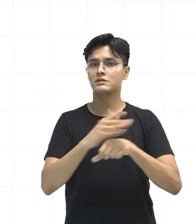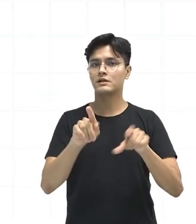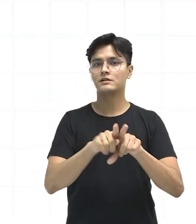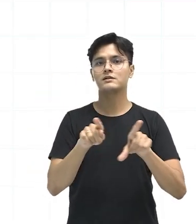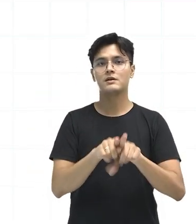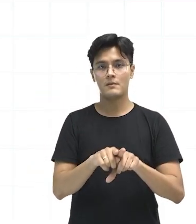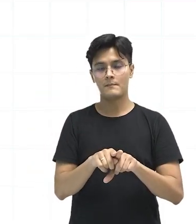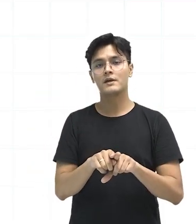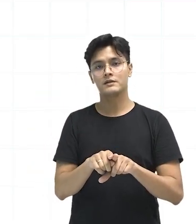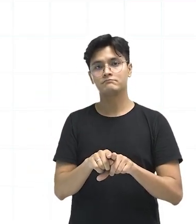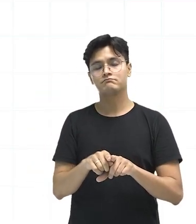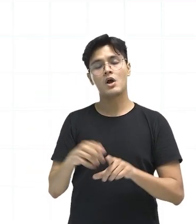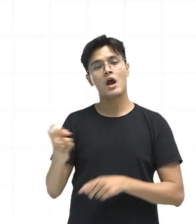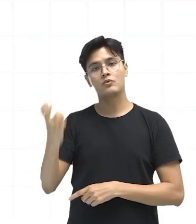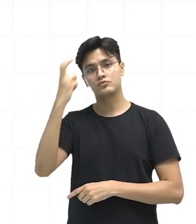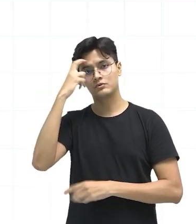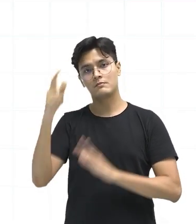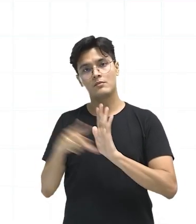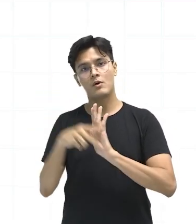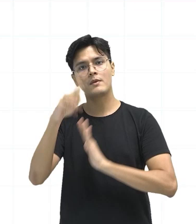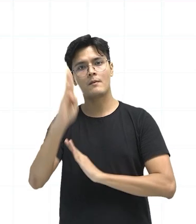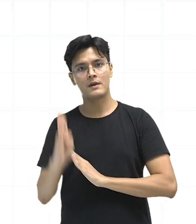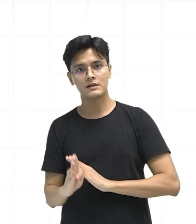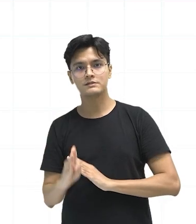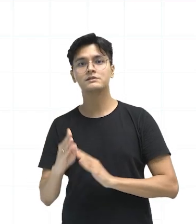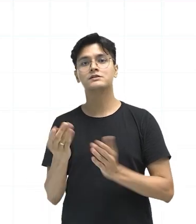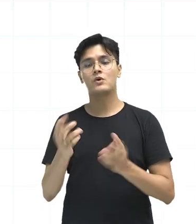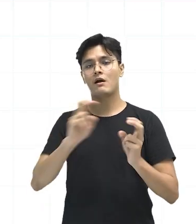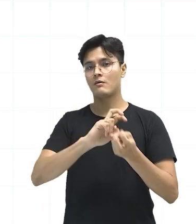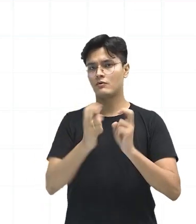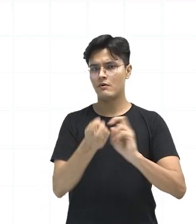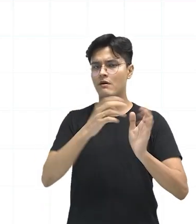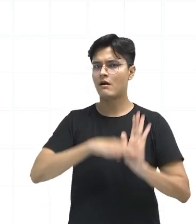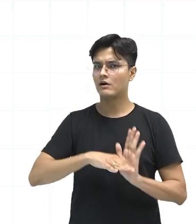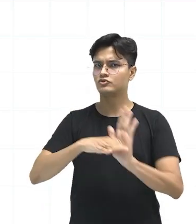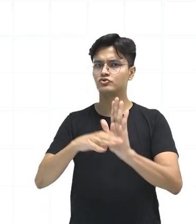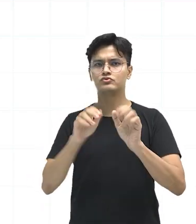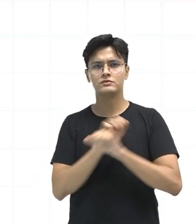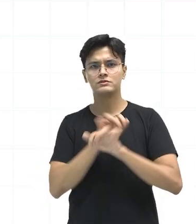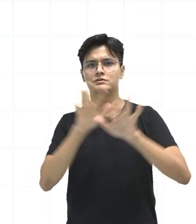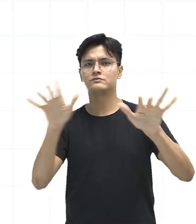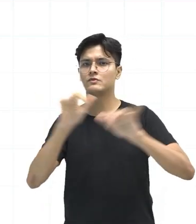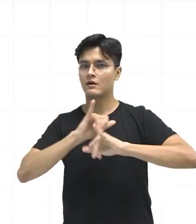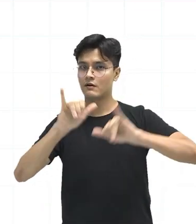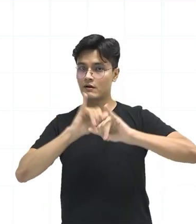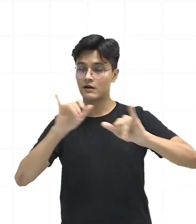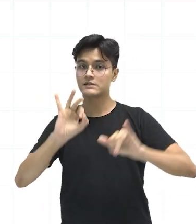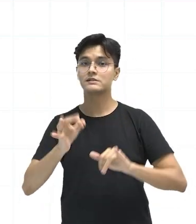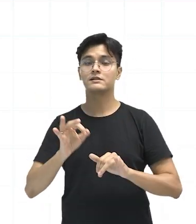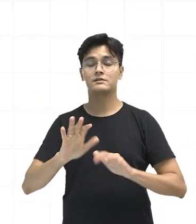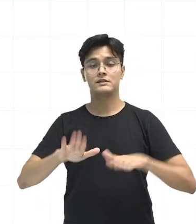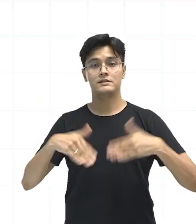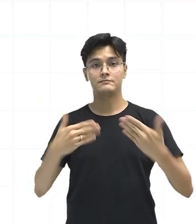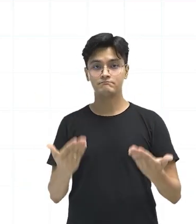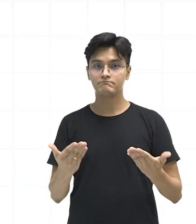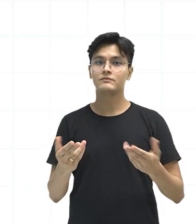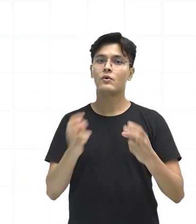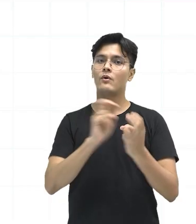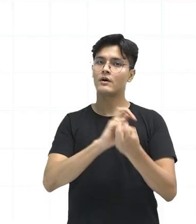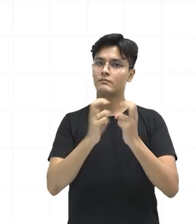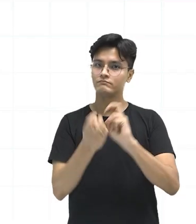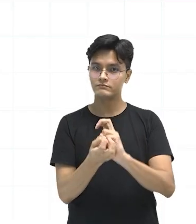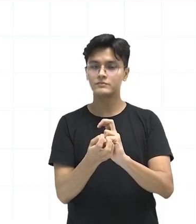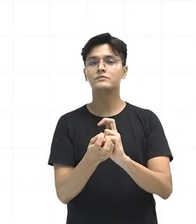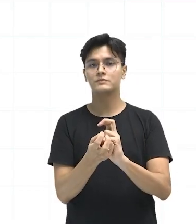maiores divulgadoras da cultura do Brasil no exterior. Então, a capoeira faz com que nós